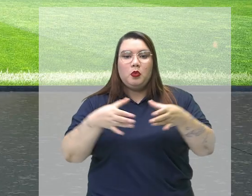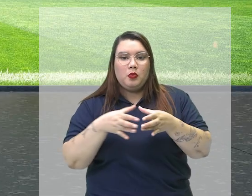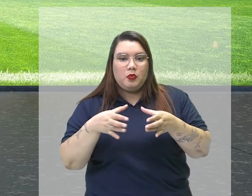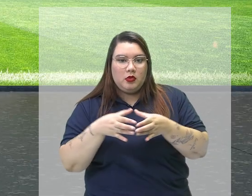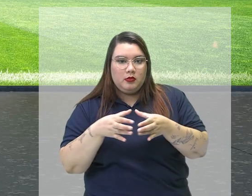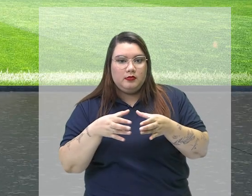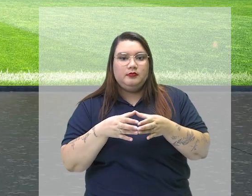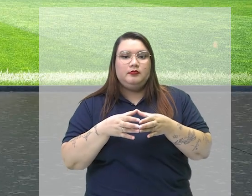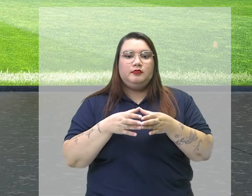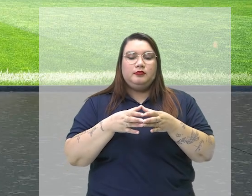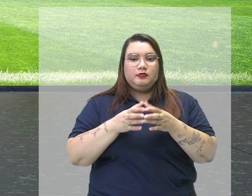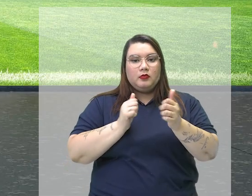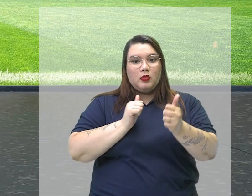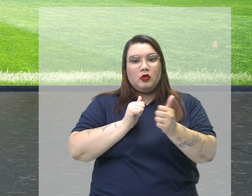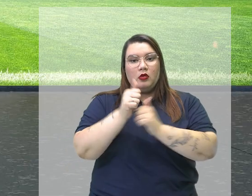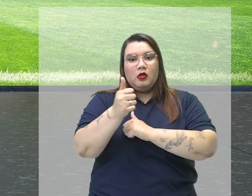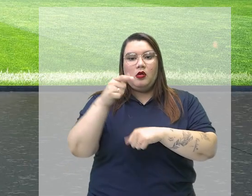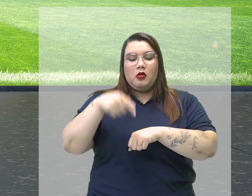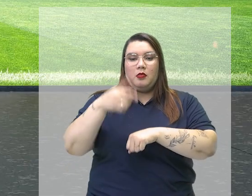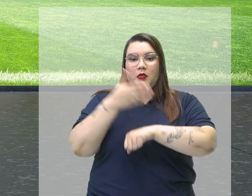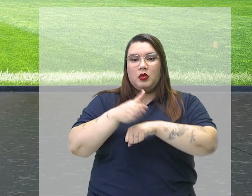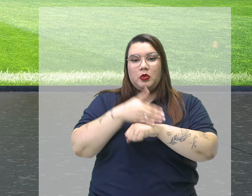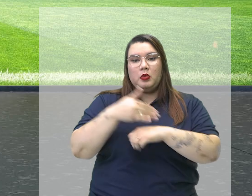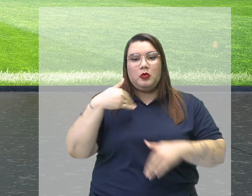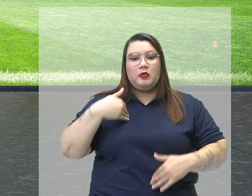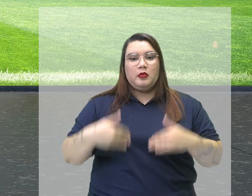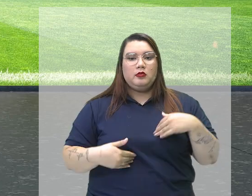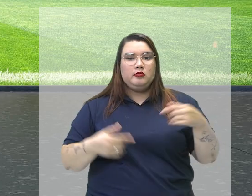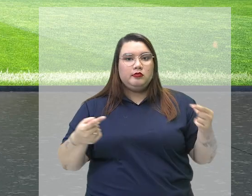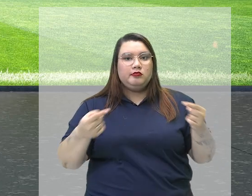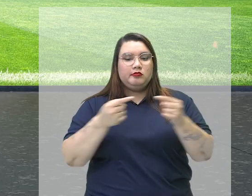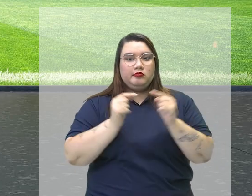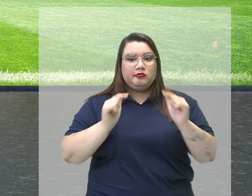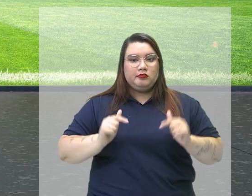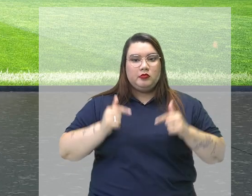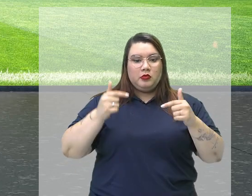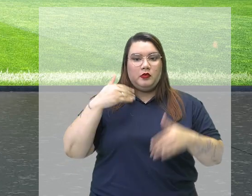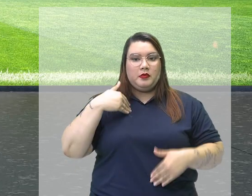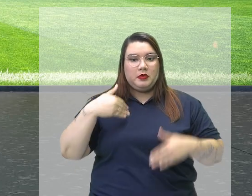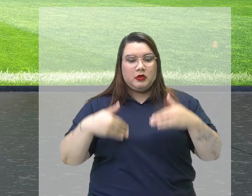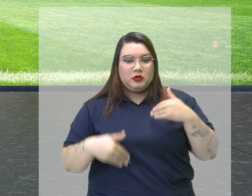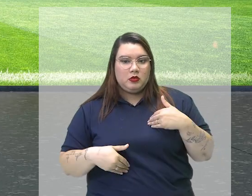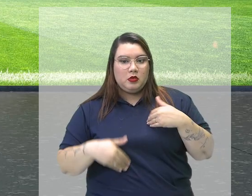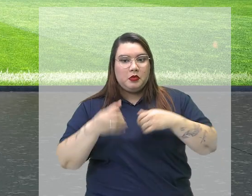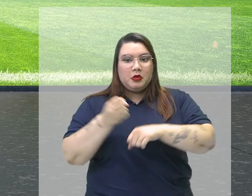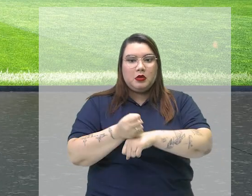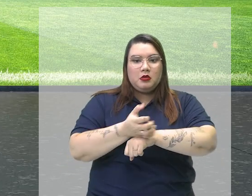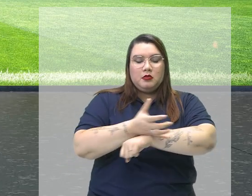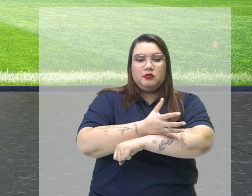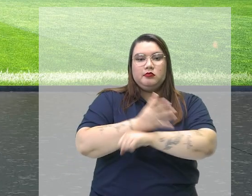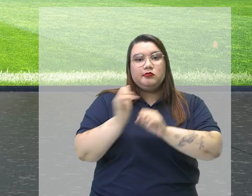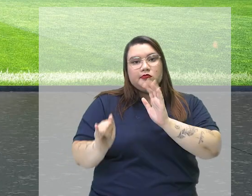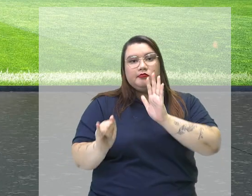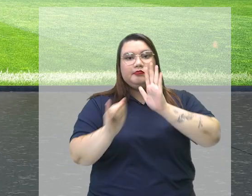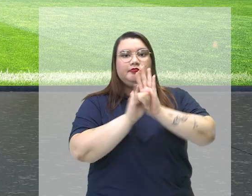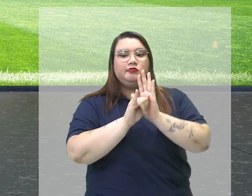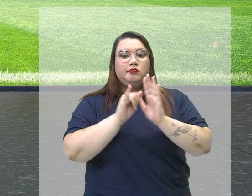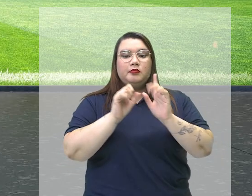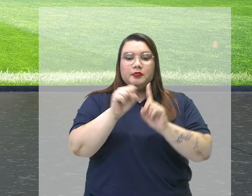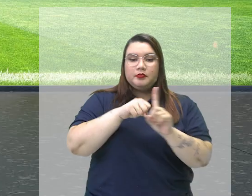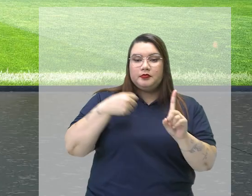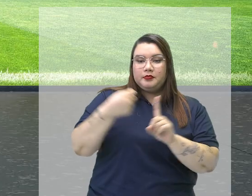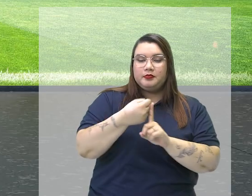identidade coletiva. O esporte é uma prática corporal que combina desempenho físico,